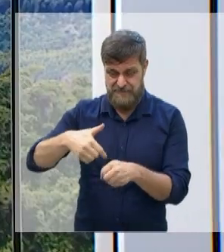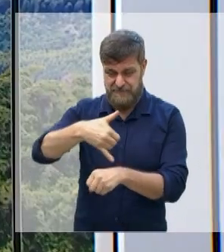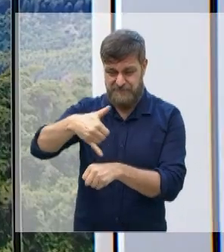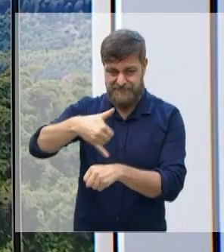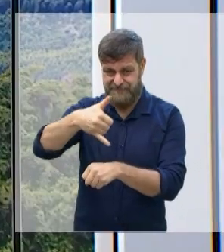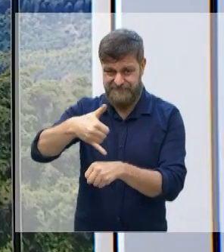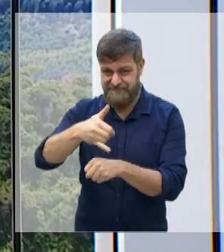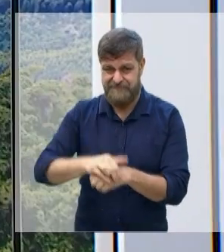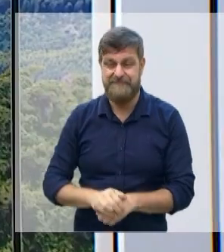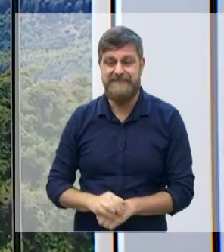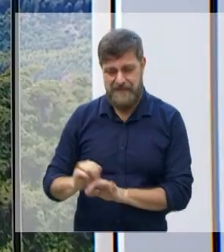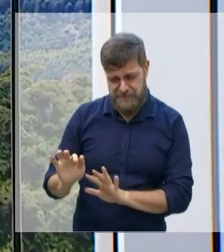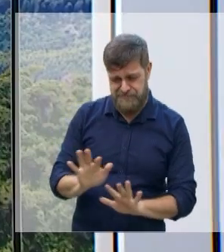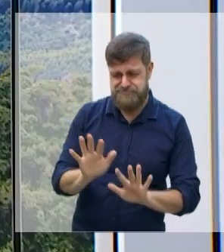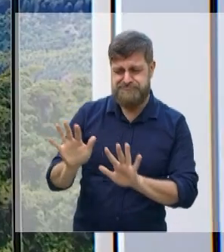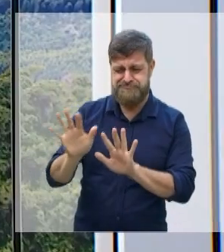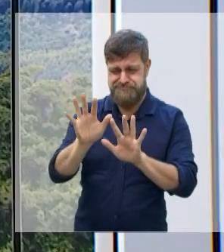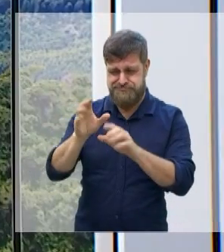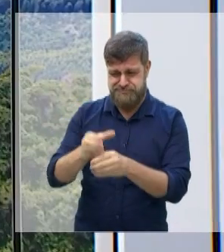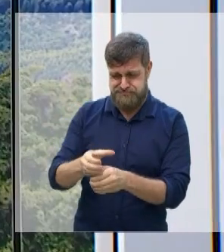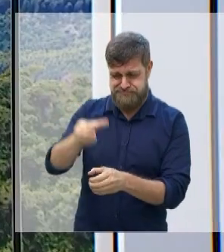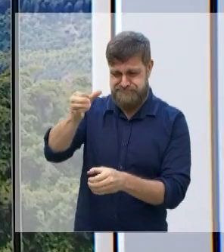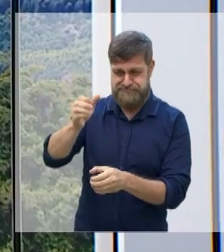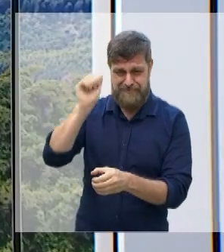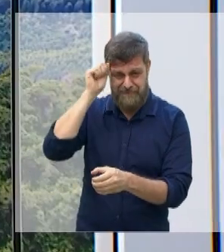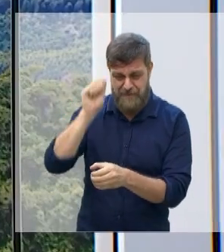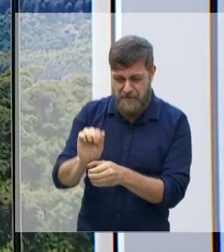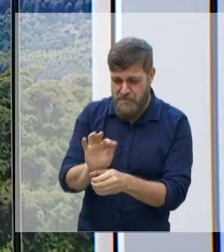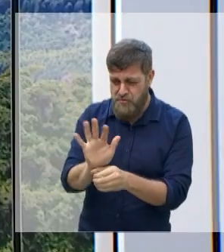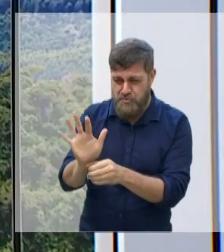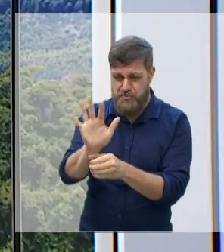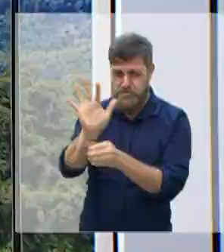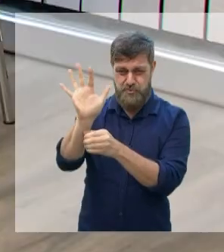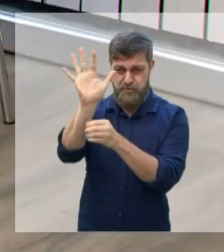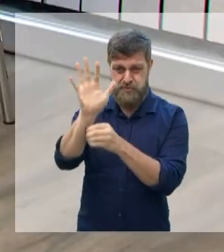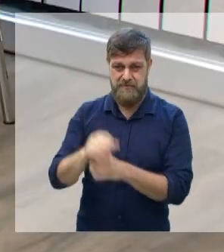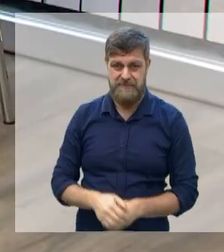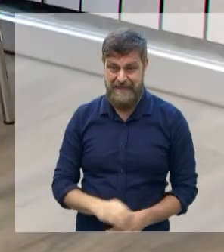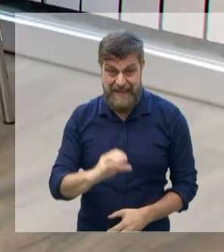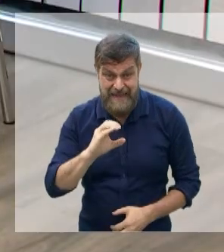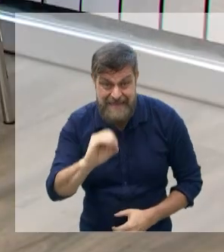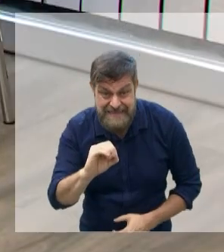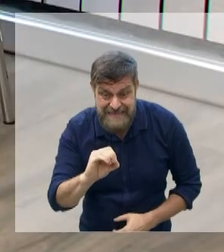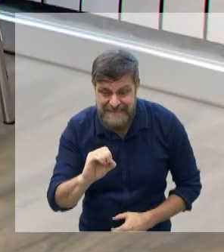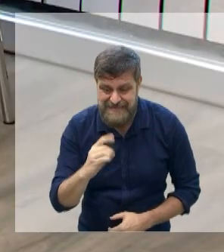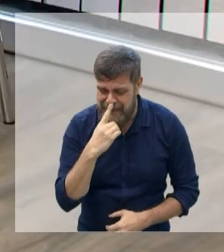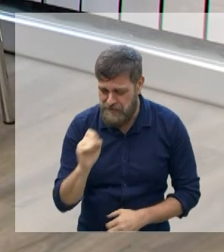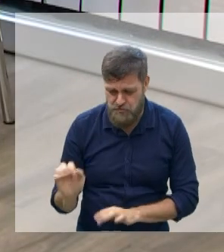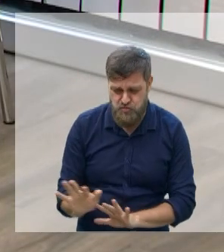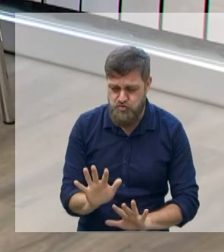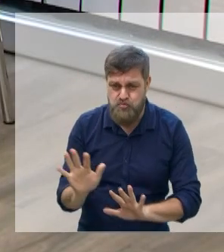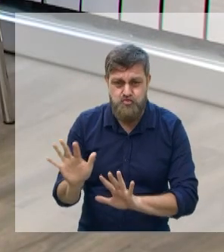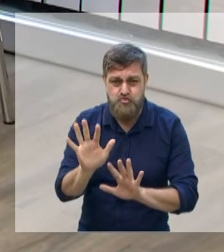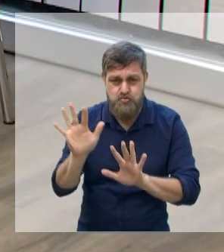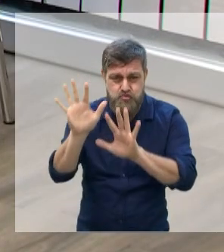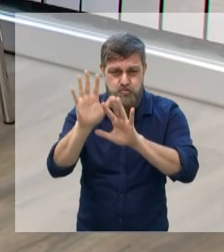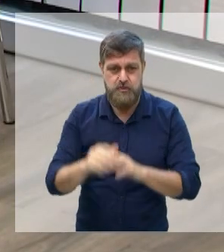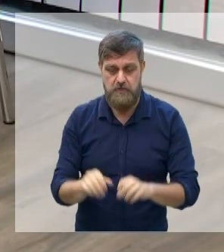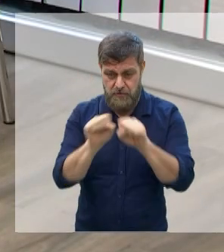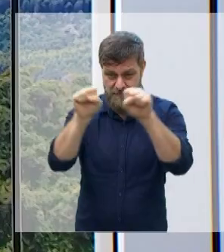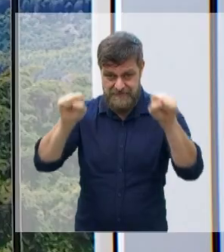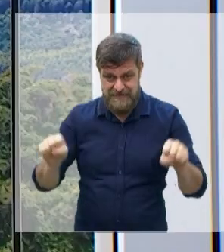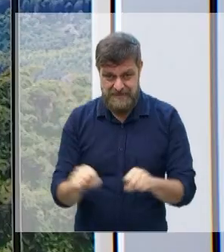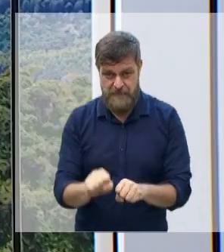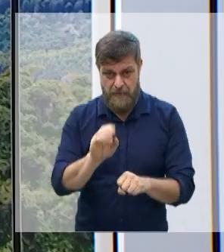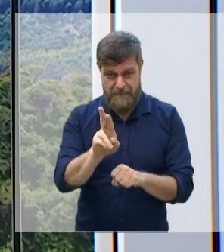tem um pouco de diesel sim o diesel ele produz os hidrocarbonetos 0 de fome zero de poluição no sistema brt